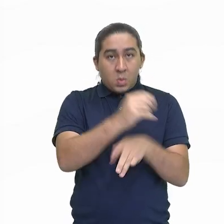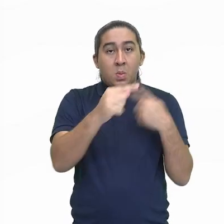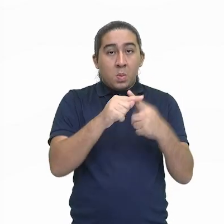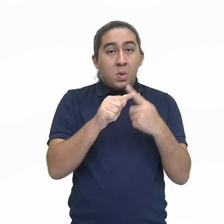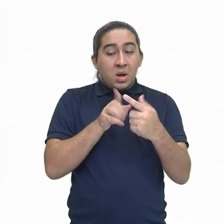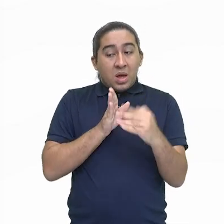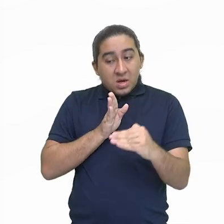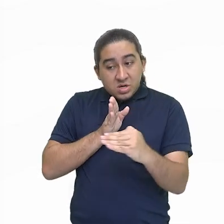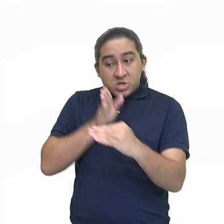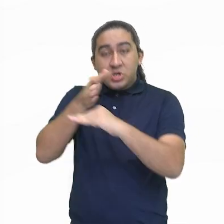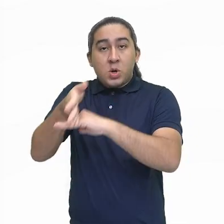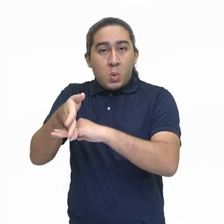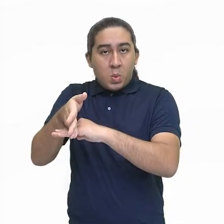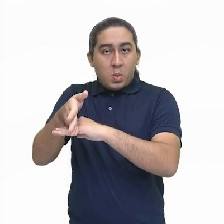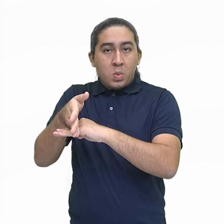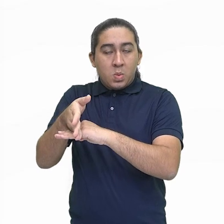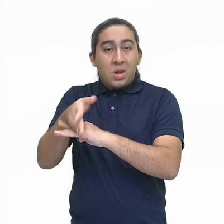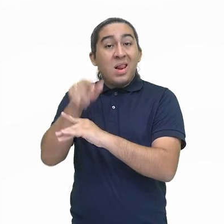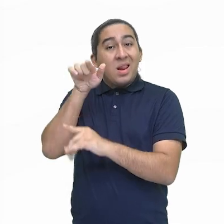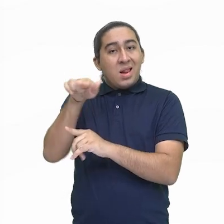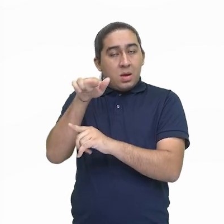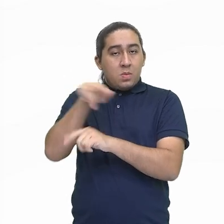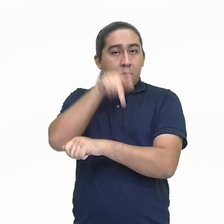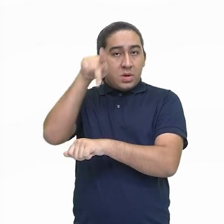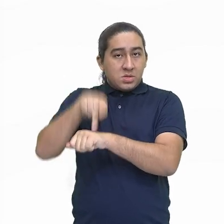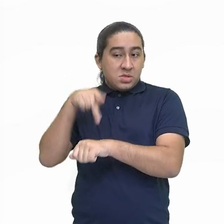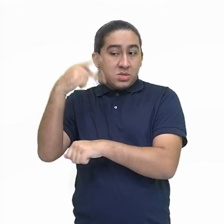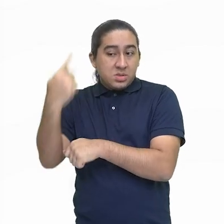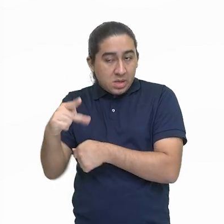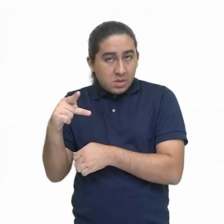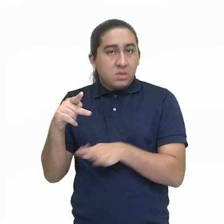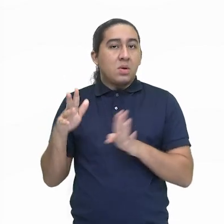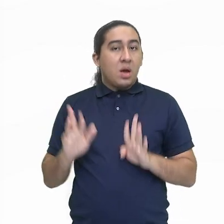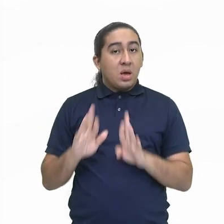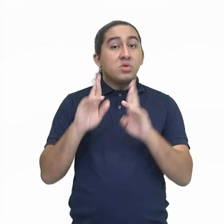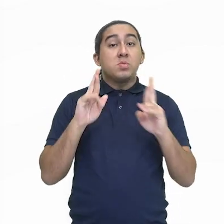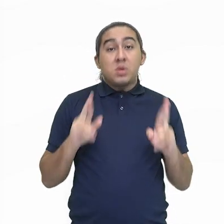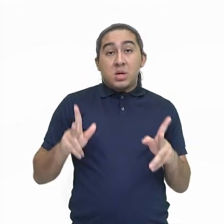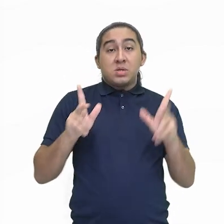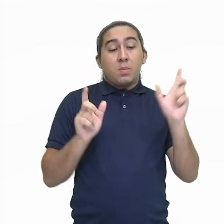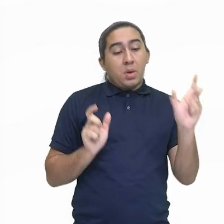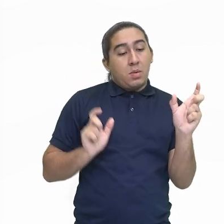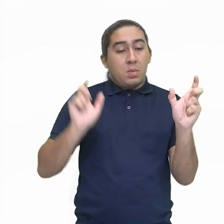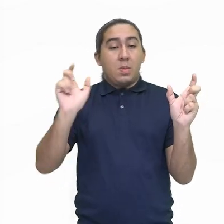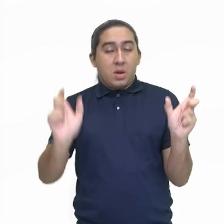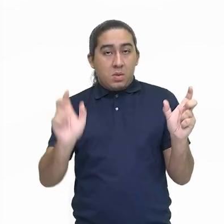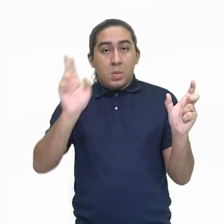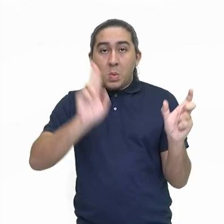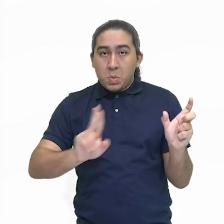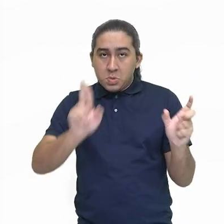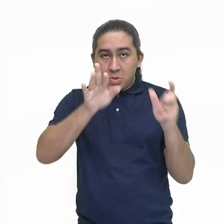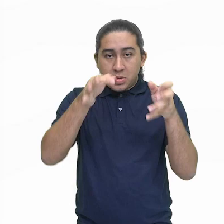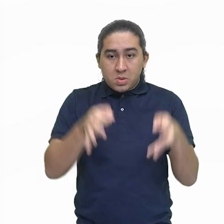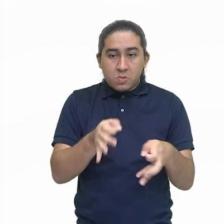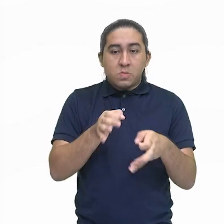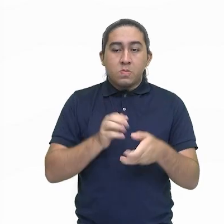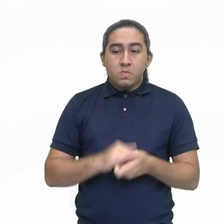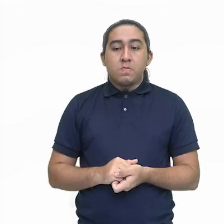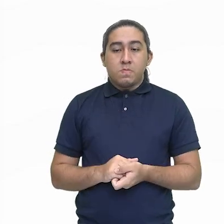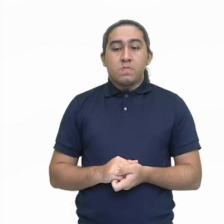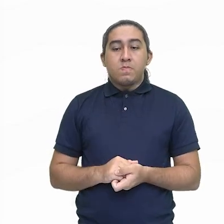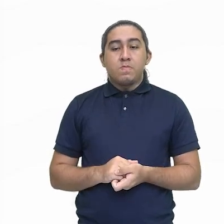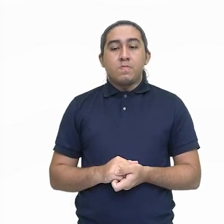certo? Então, aí são essas principais diferenças entre esses dois conceitos de emigração e